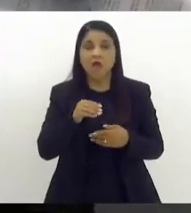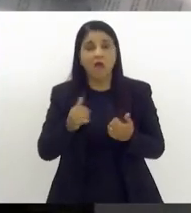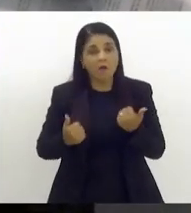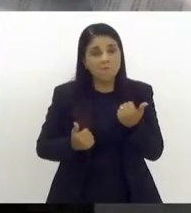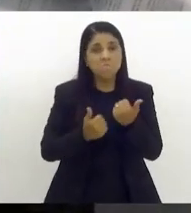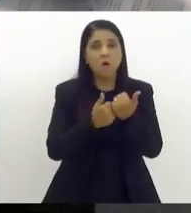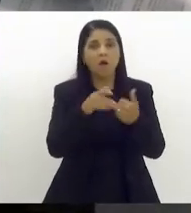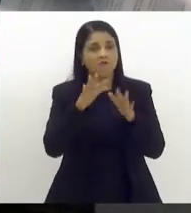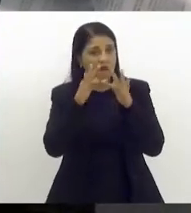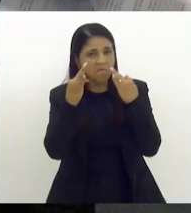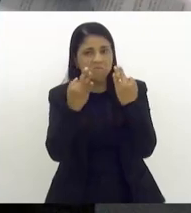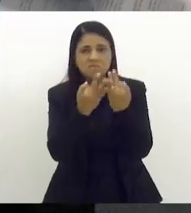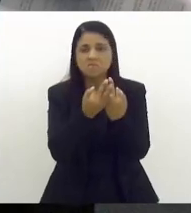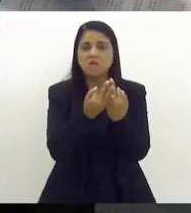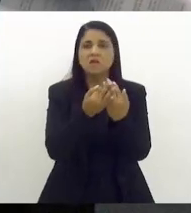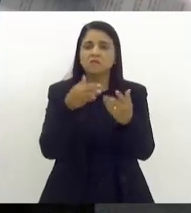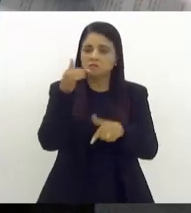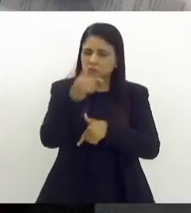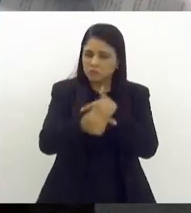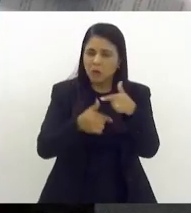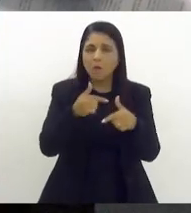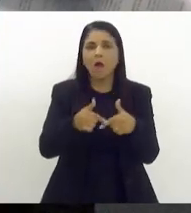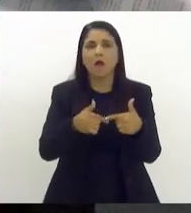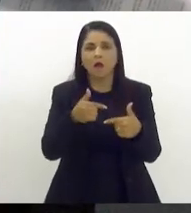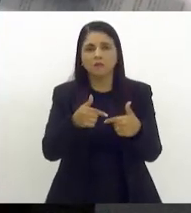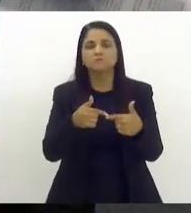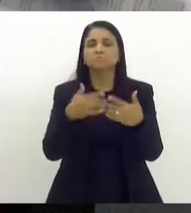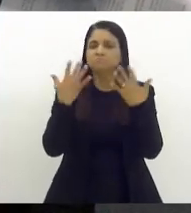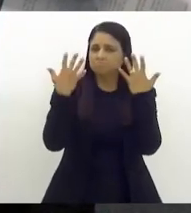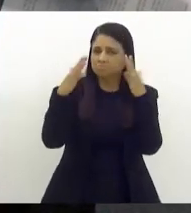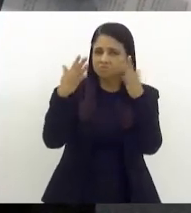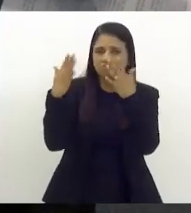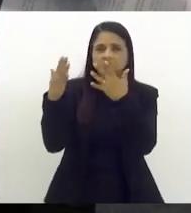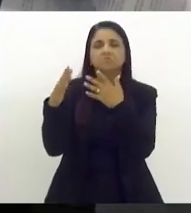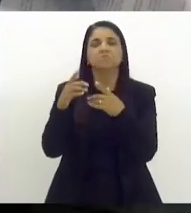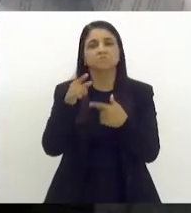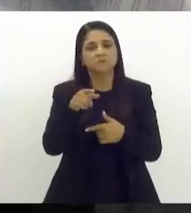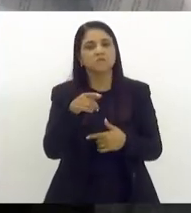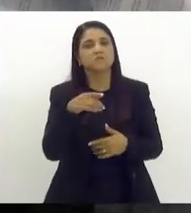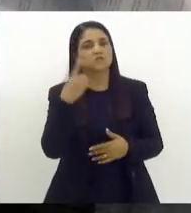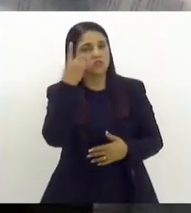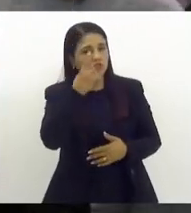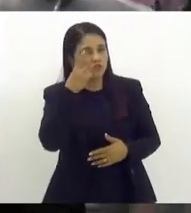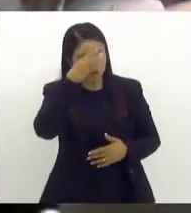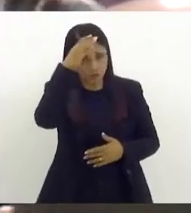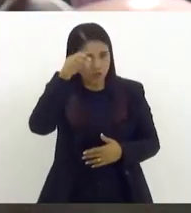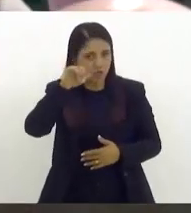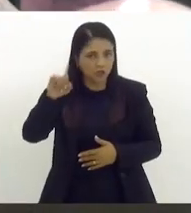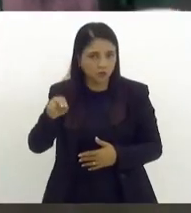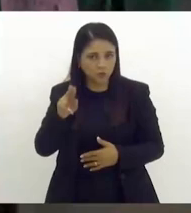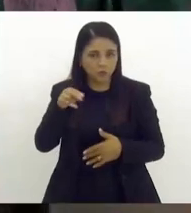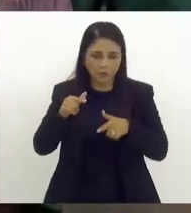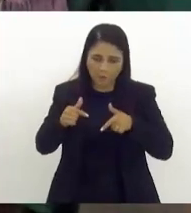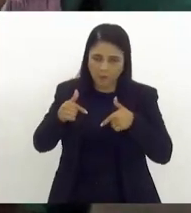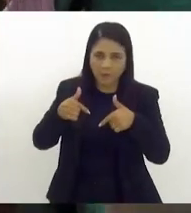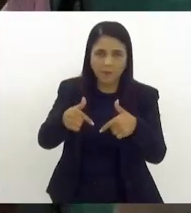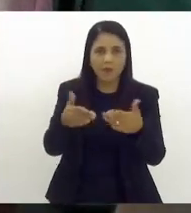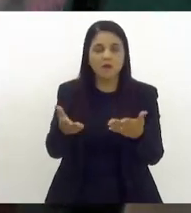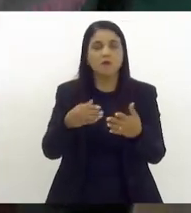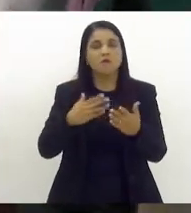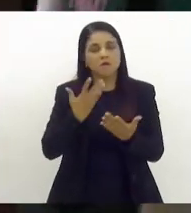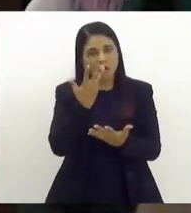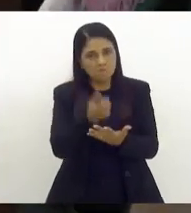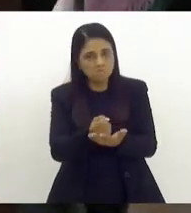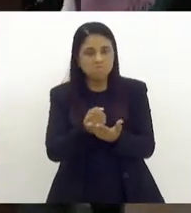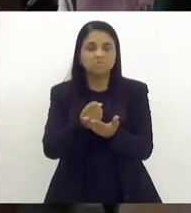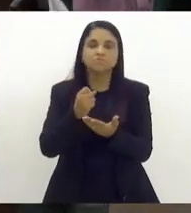inteiras com o seu trabalho. Então, parabenizar Vossa Excelência por essa iniciativa. Bom, somos favoráveis